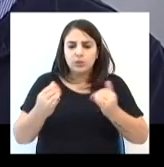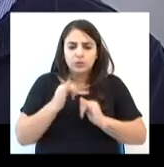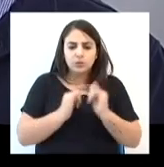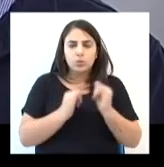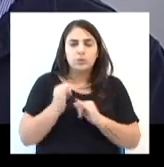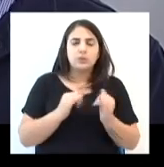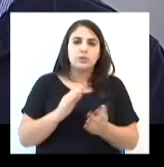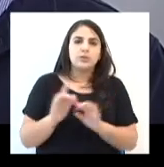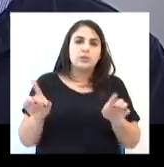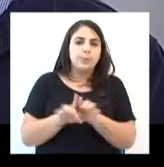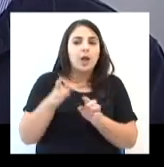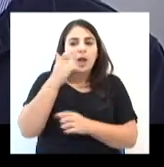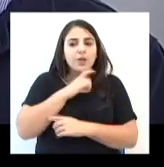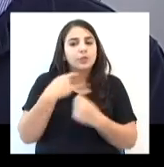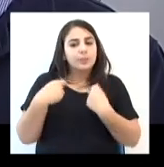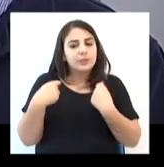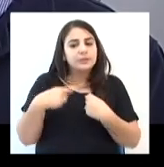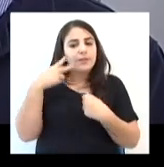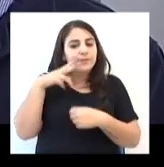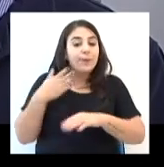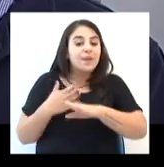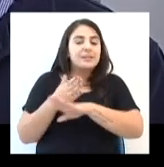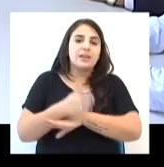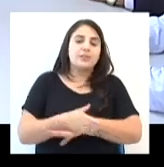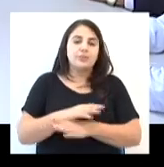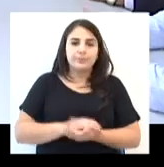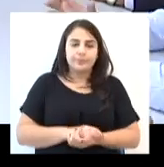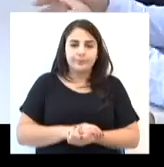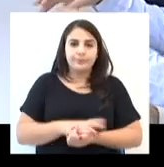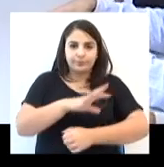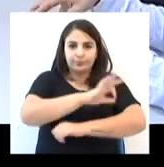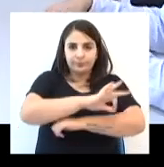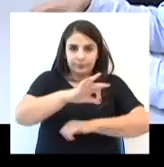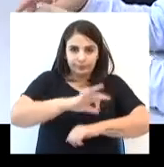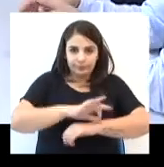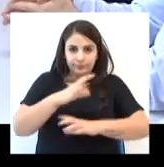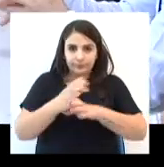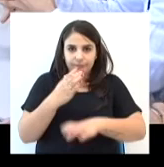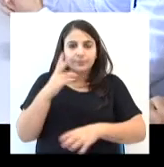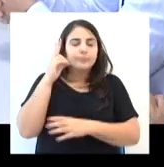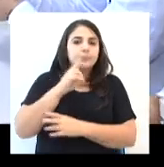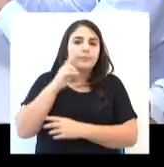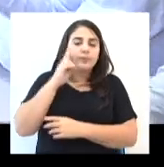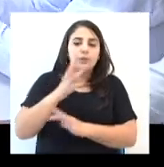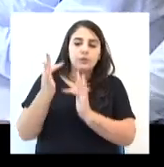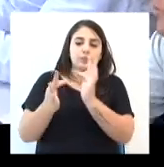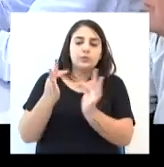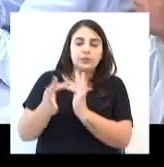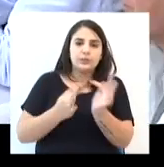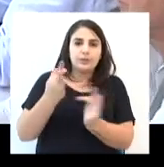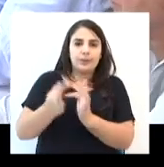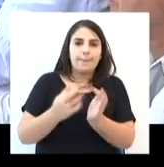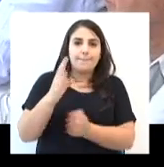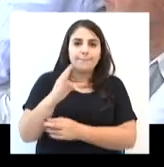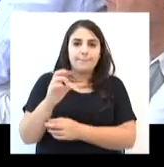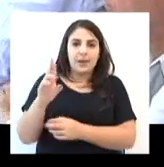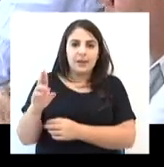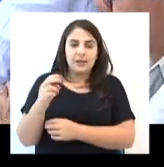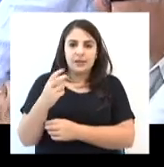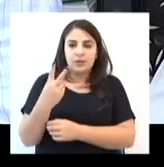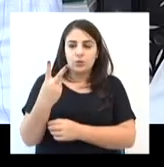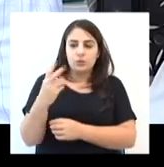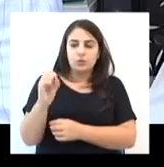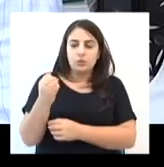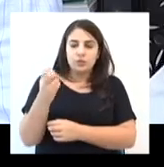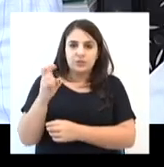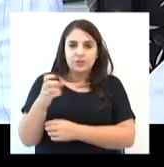indústrias que estão instaladas nesse parque industrial. O engenheiro fez questão de lembrar que a função da